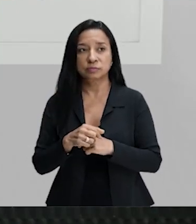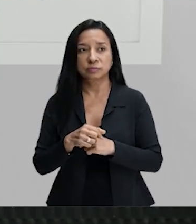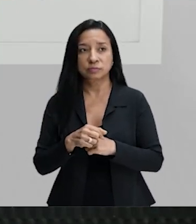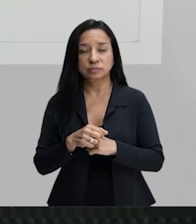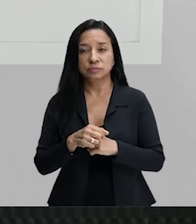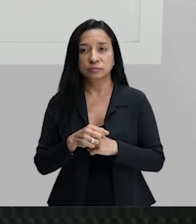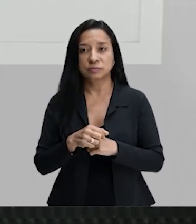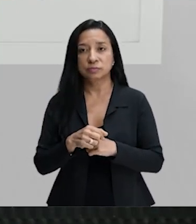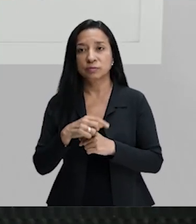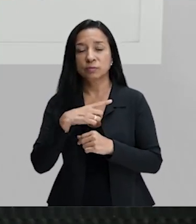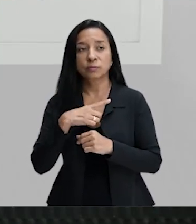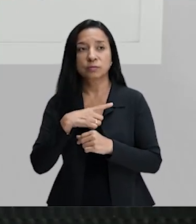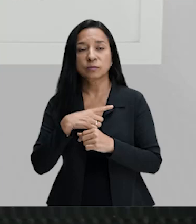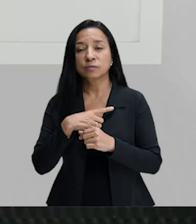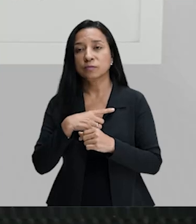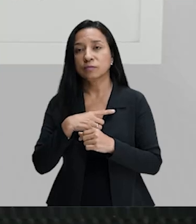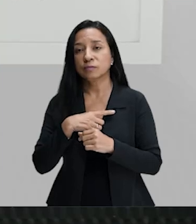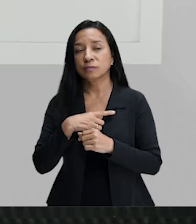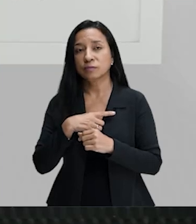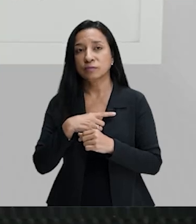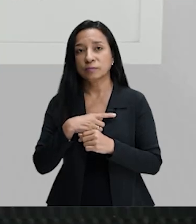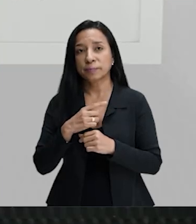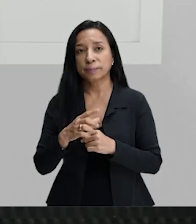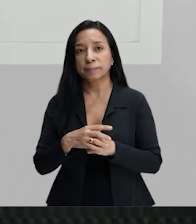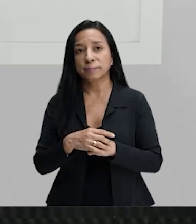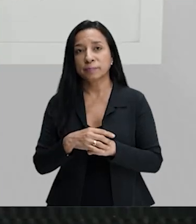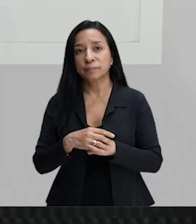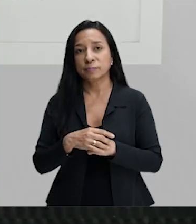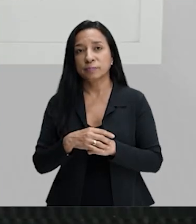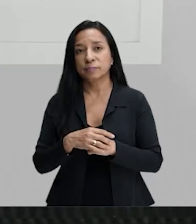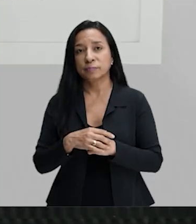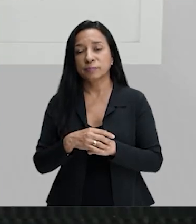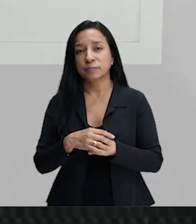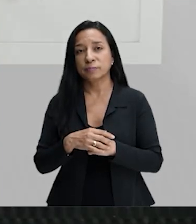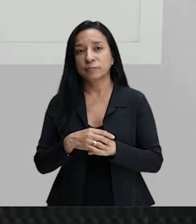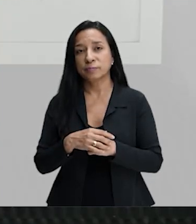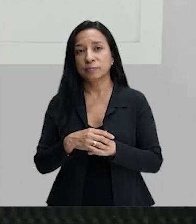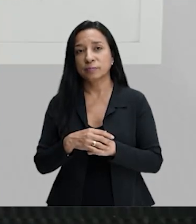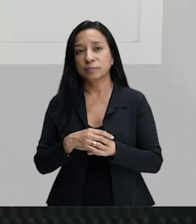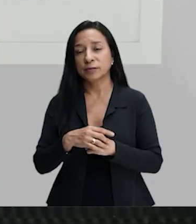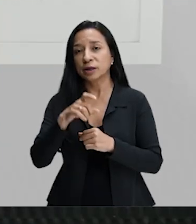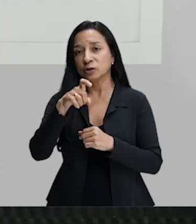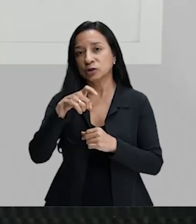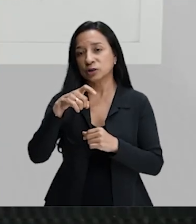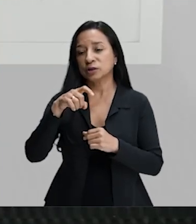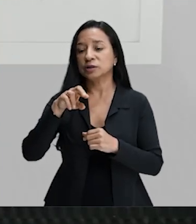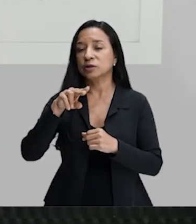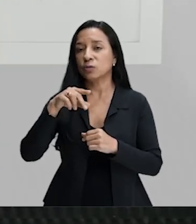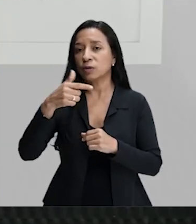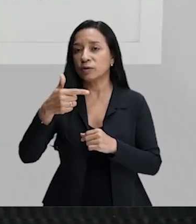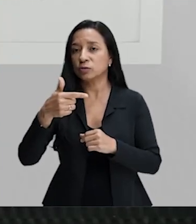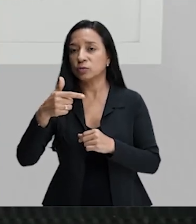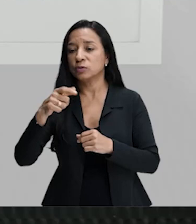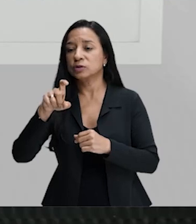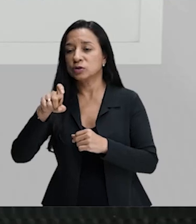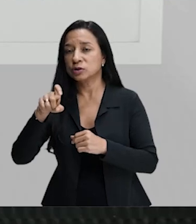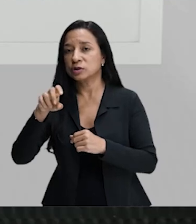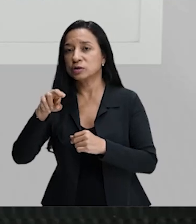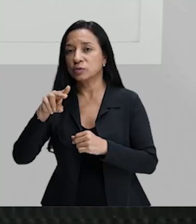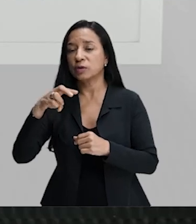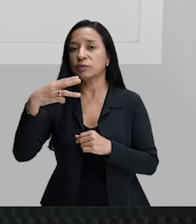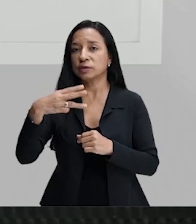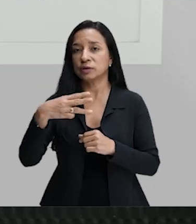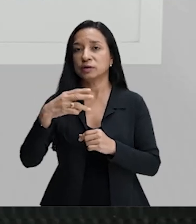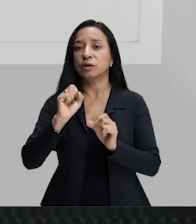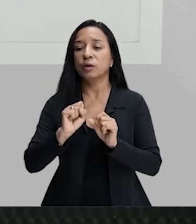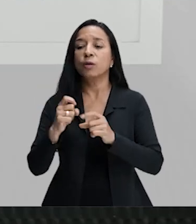P2x. Que tem raízes x igual a 2 e x igual a 3. Então, esse polinômio ele pode